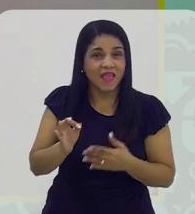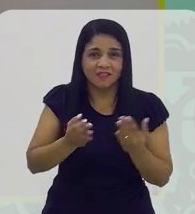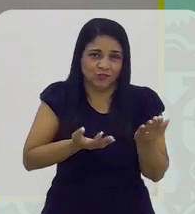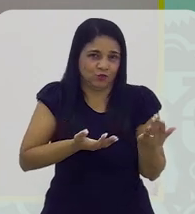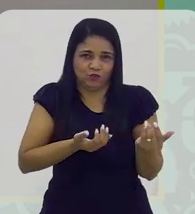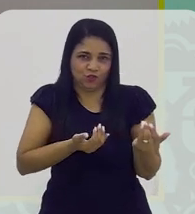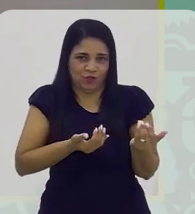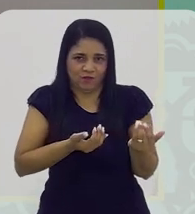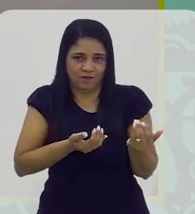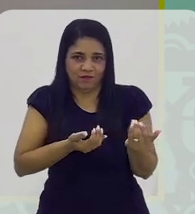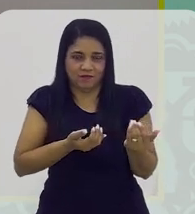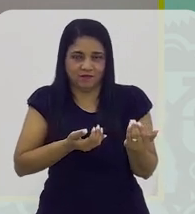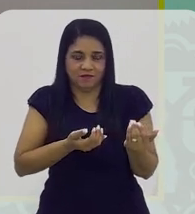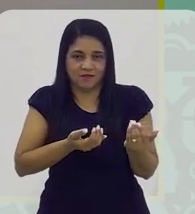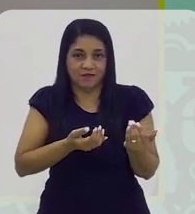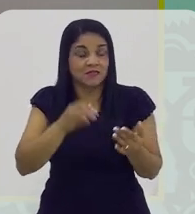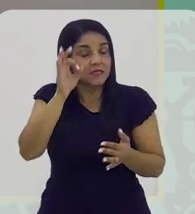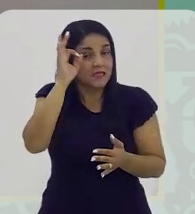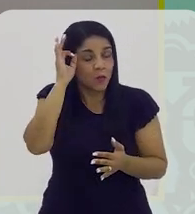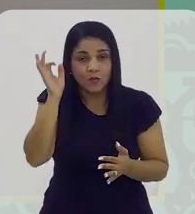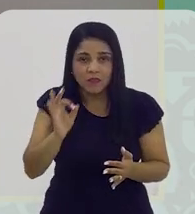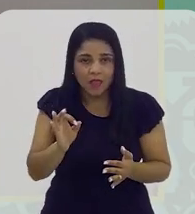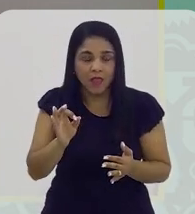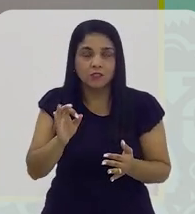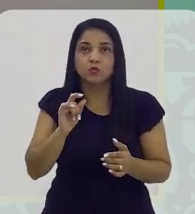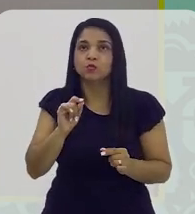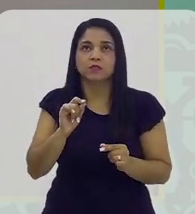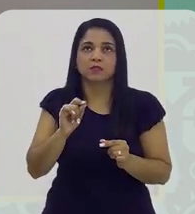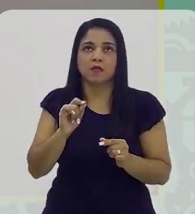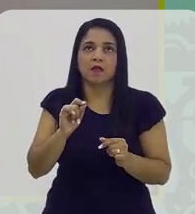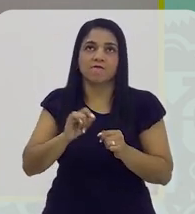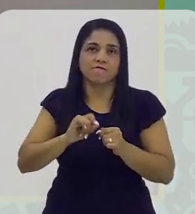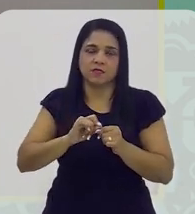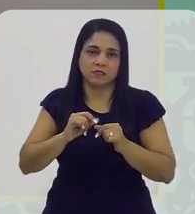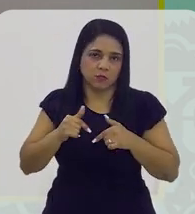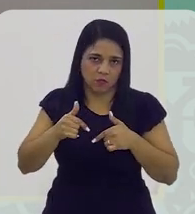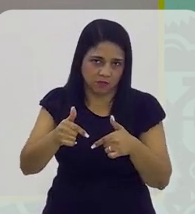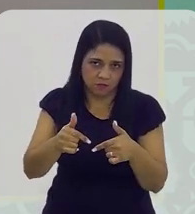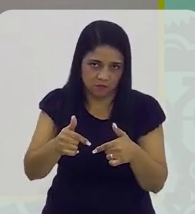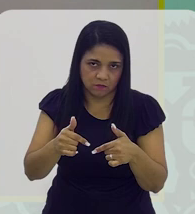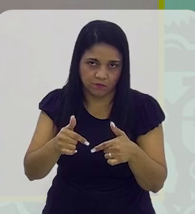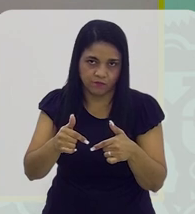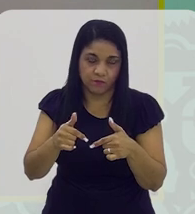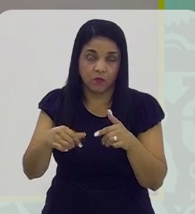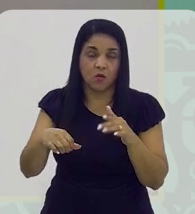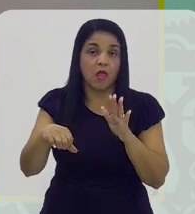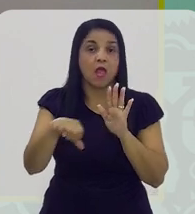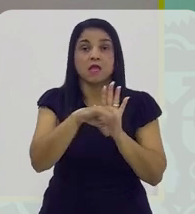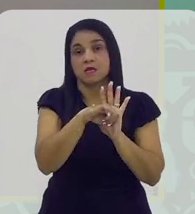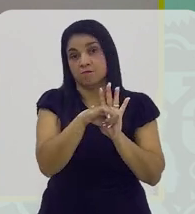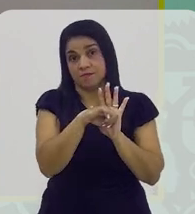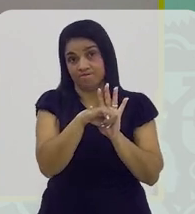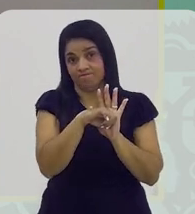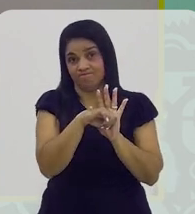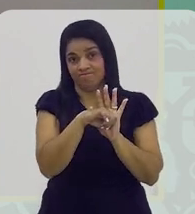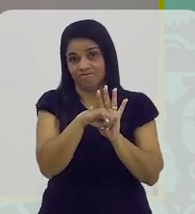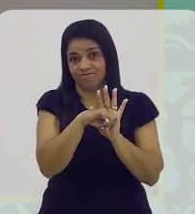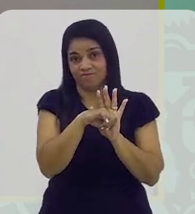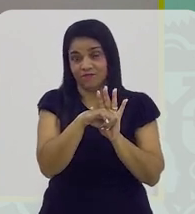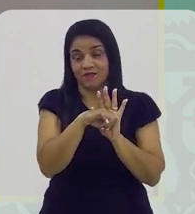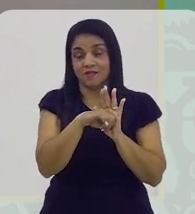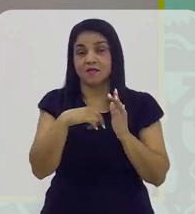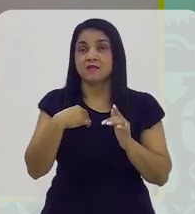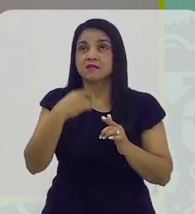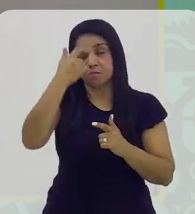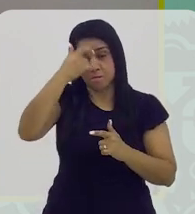vê isso. Eles não têm noção de o que eles estão fazendo é crime, porque